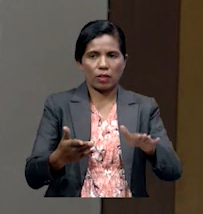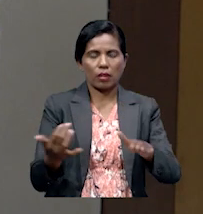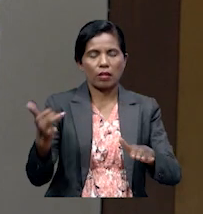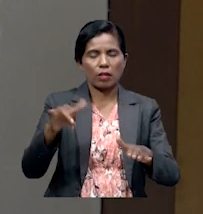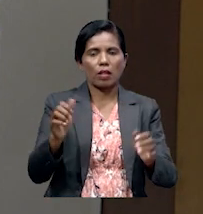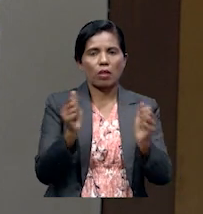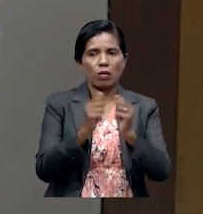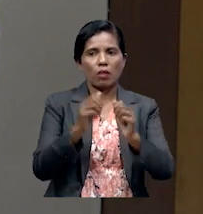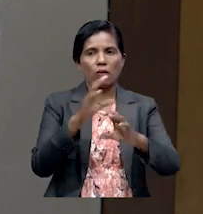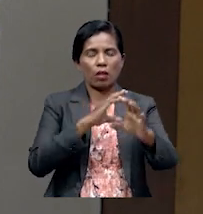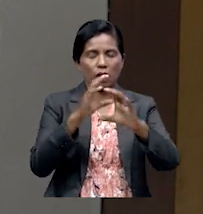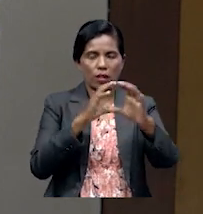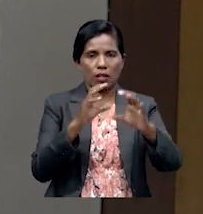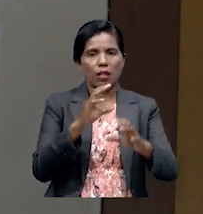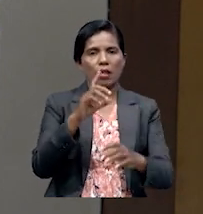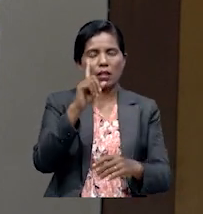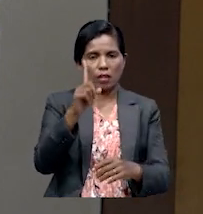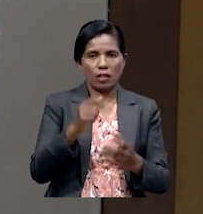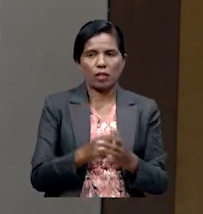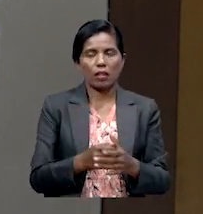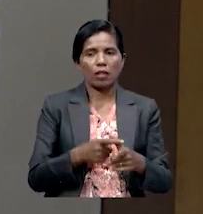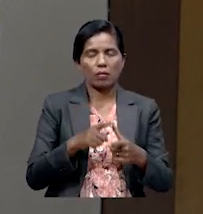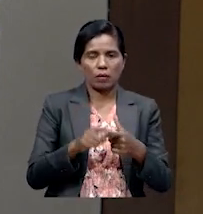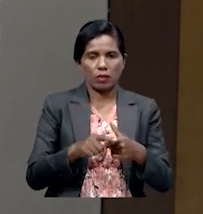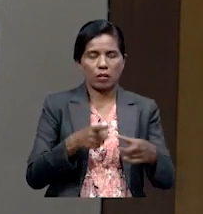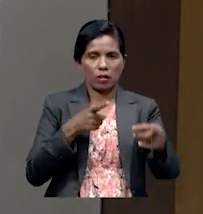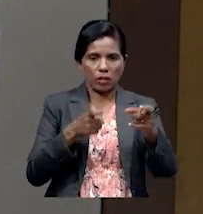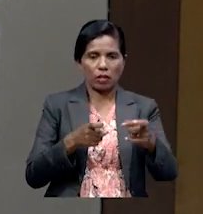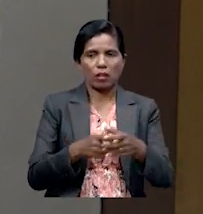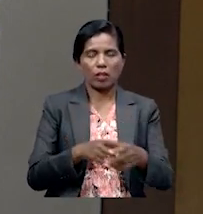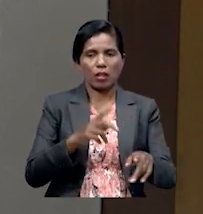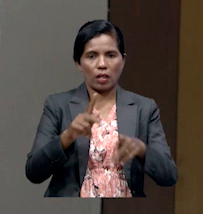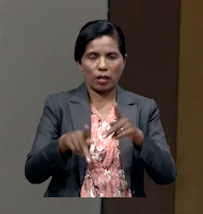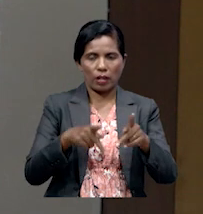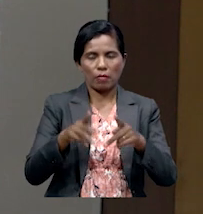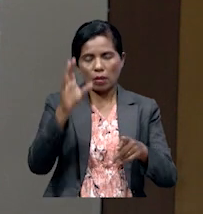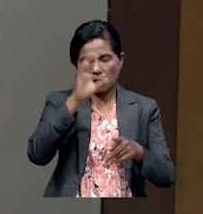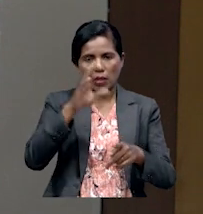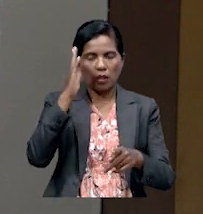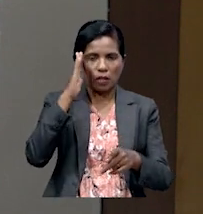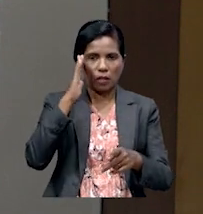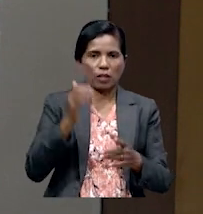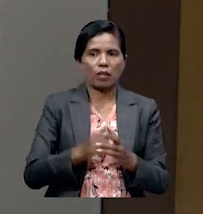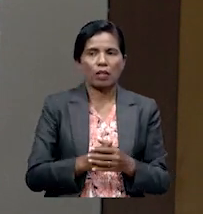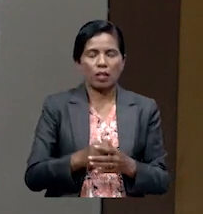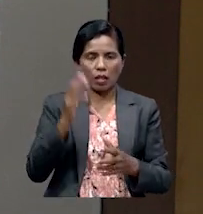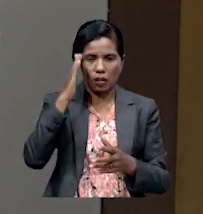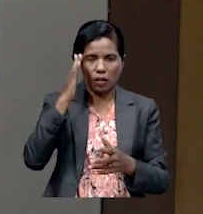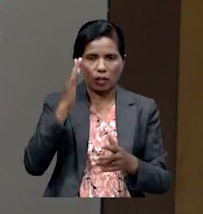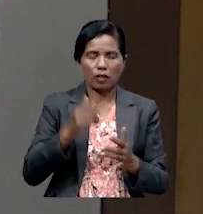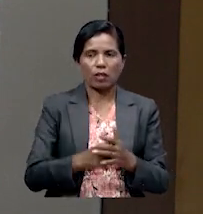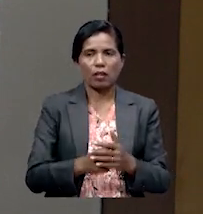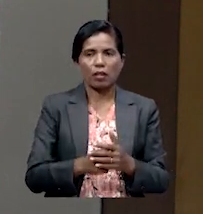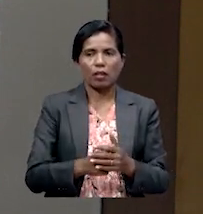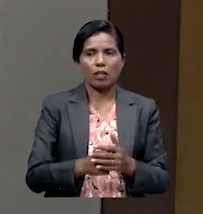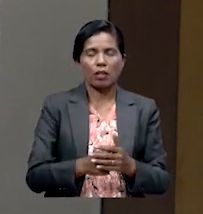kareta ranger azul ida nebe ma depois de tiro comunidade consegue identifica consegue hatene quando do